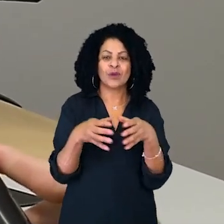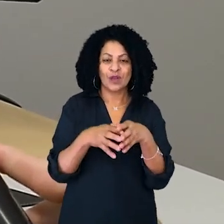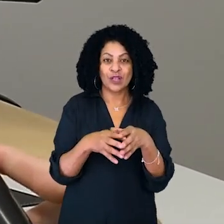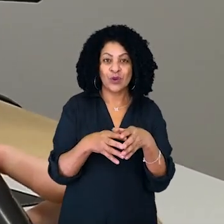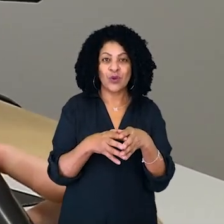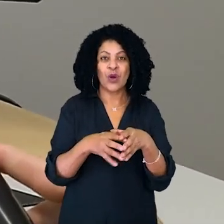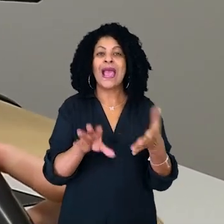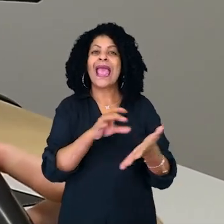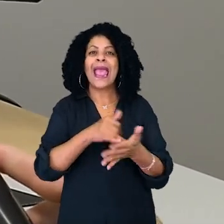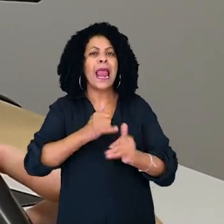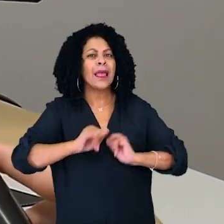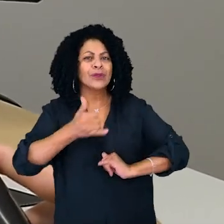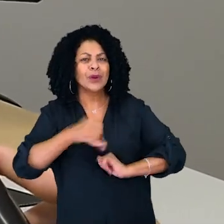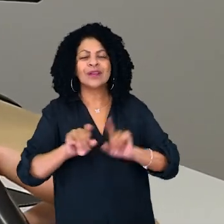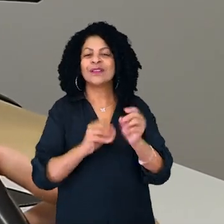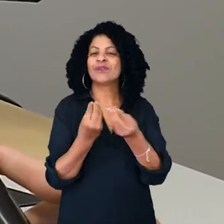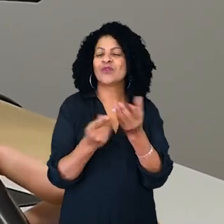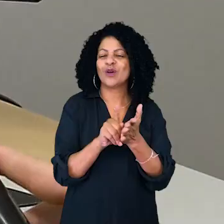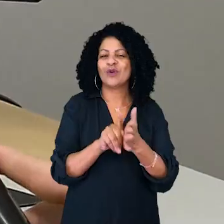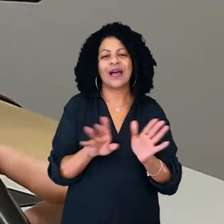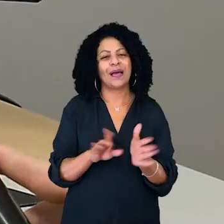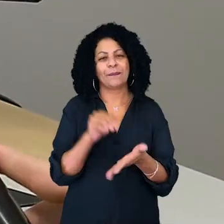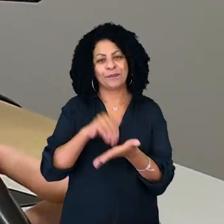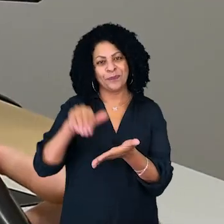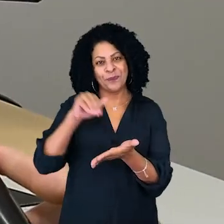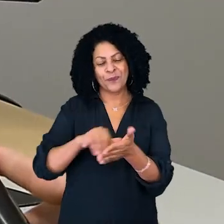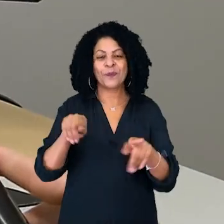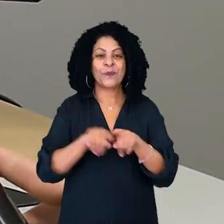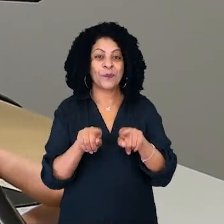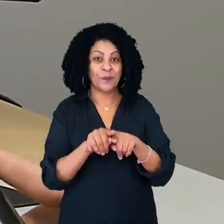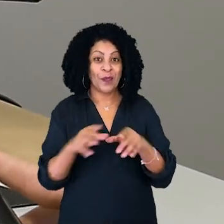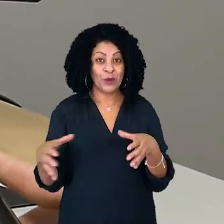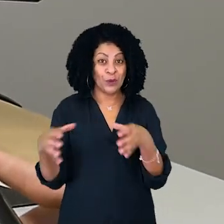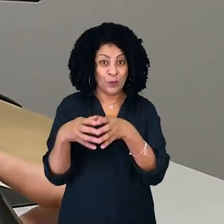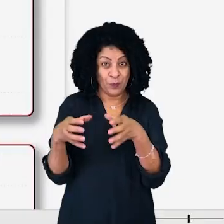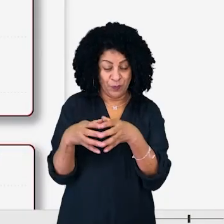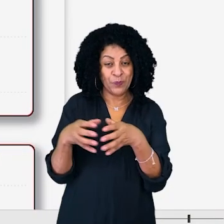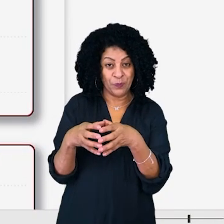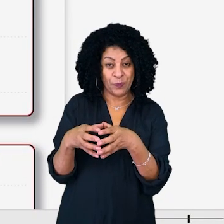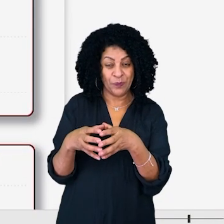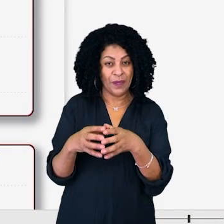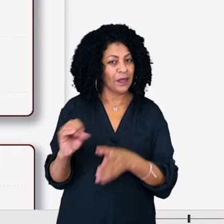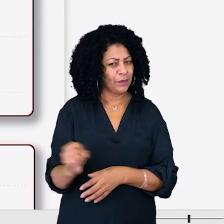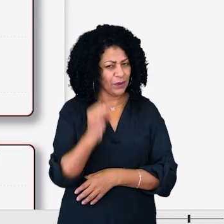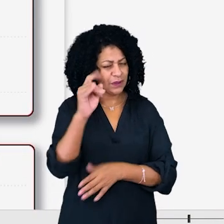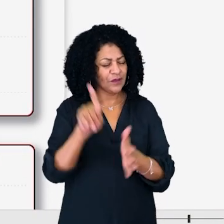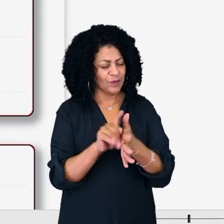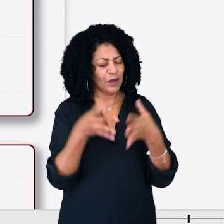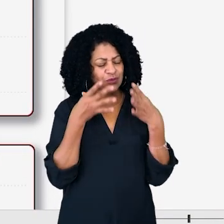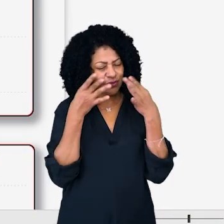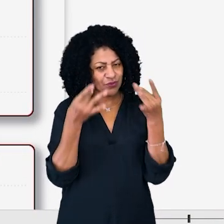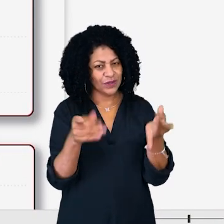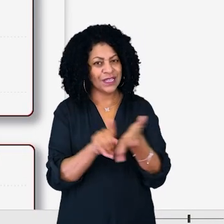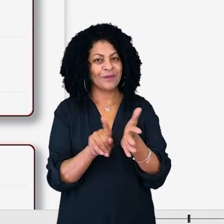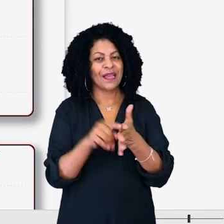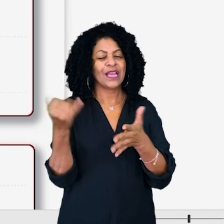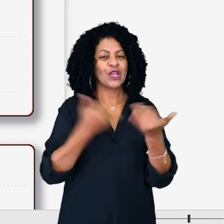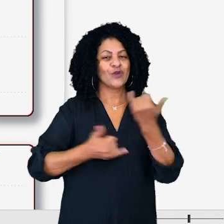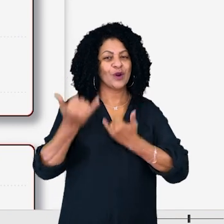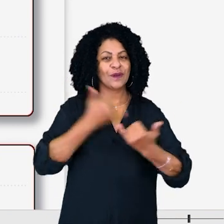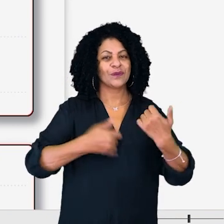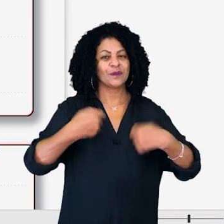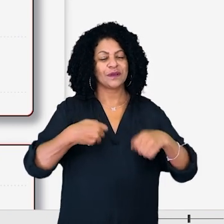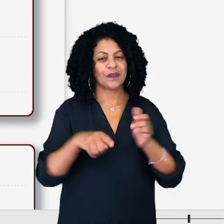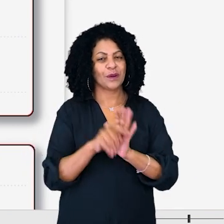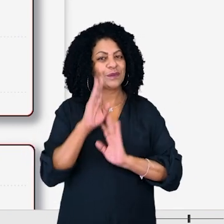gabinete eletrônico, que são utilizados tanto pelas secretarias de turma quanto pelos gabinetes. Então, é bem importante a atenção no lançamento desses